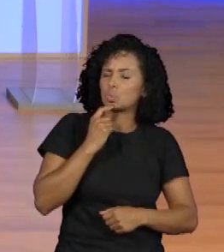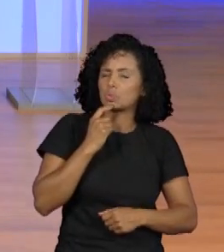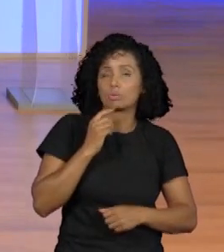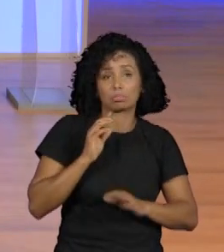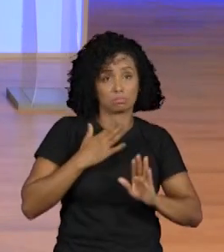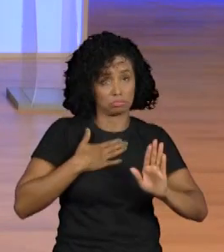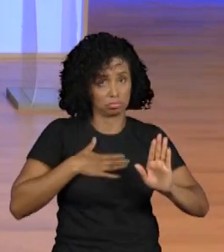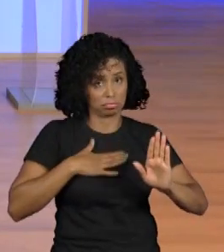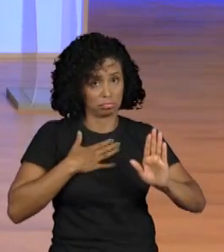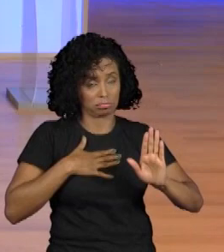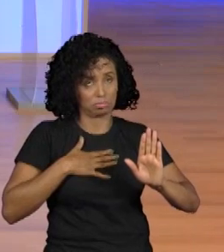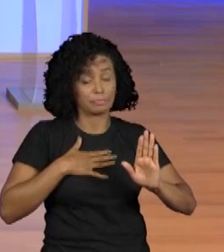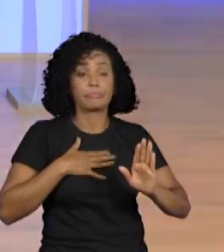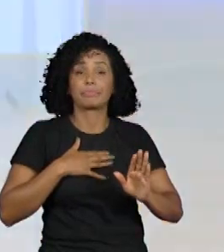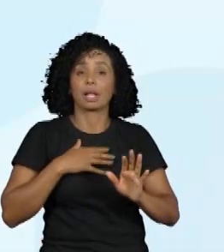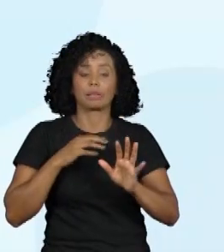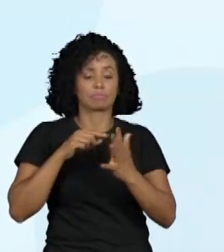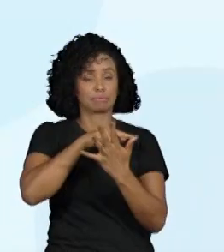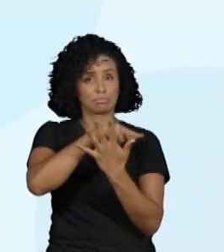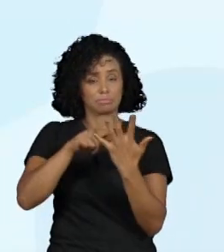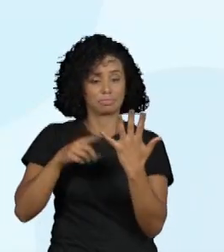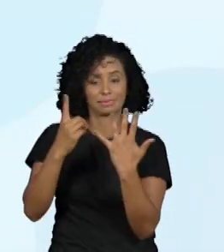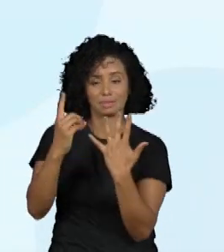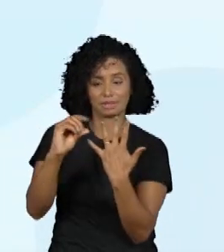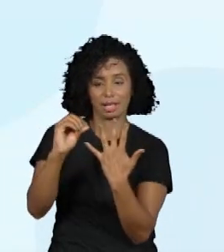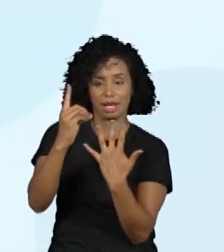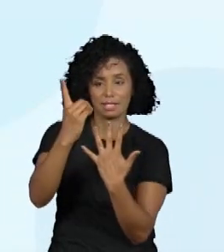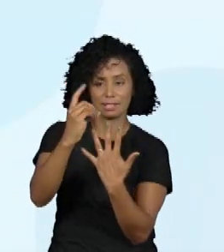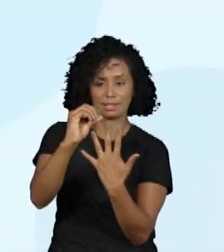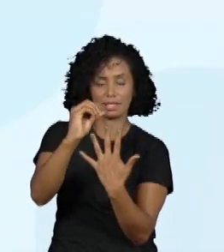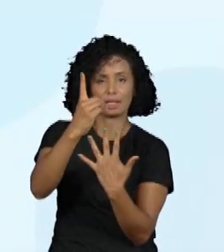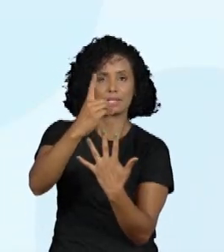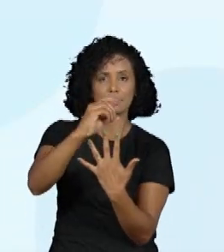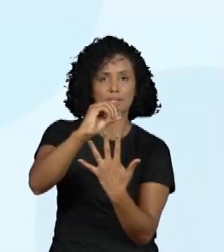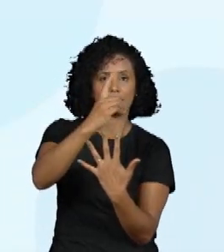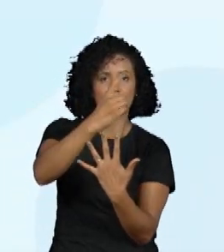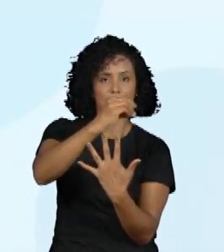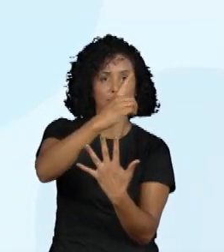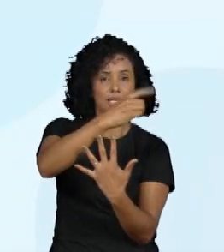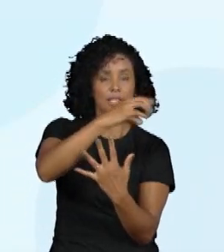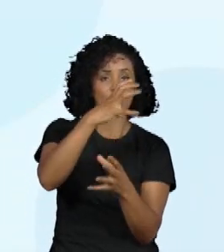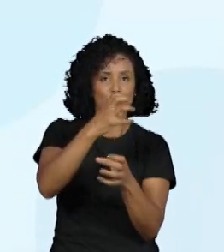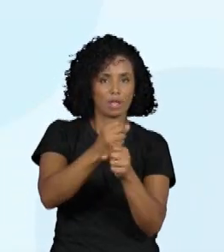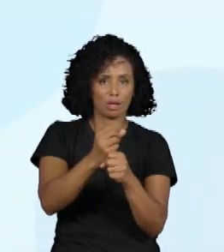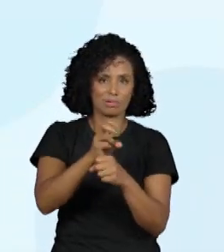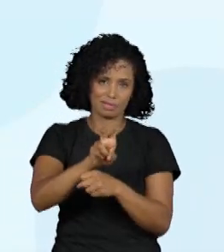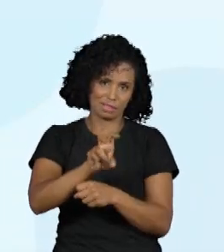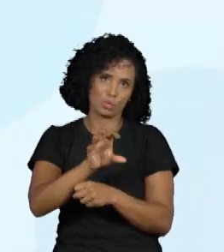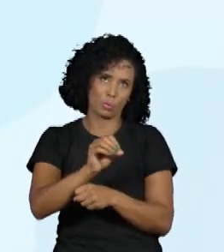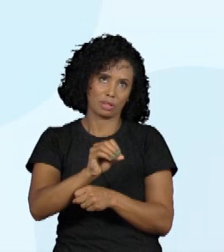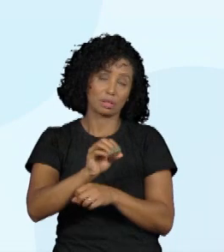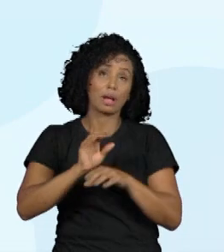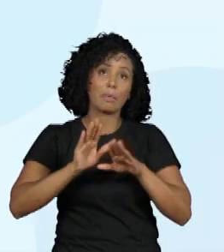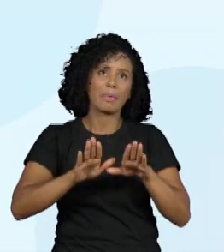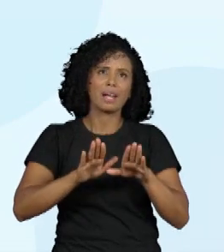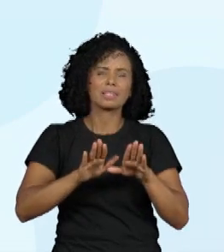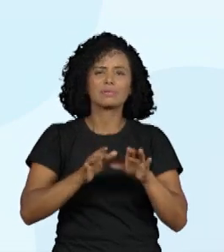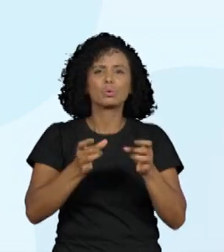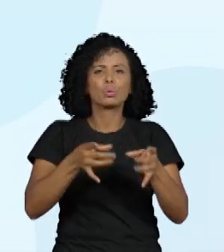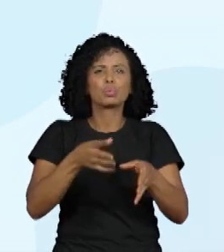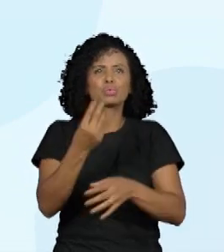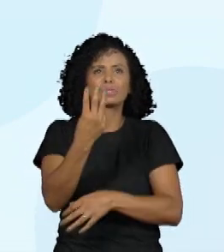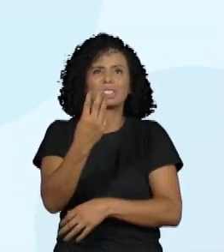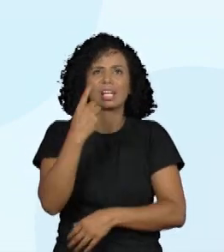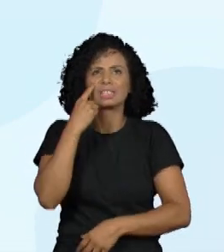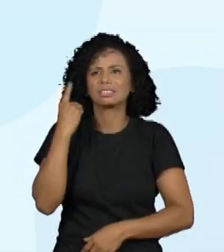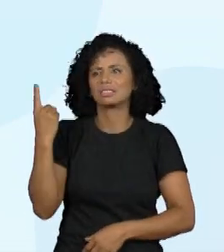50, sobraram ali 3 objetos. Então, teve mais 3 objetos restantes. Qual foi o total